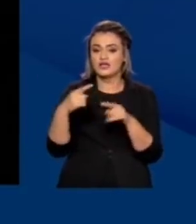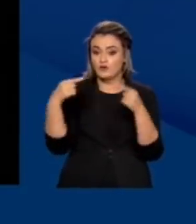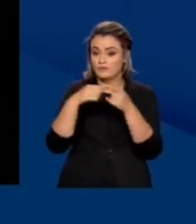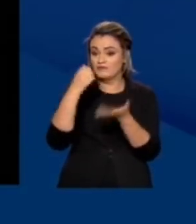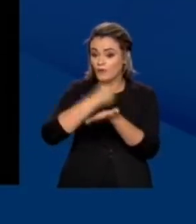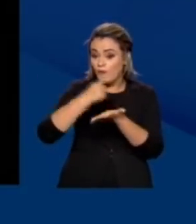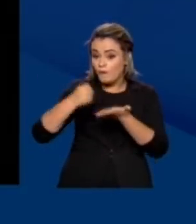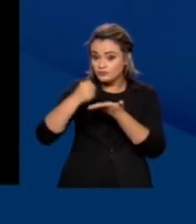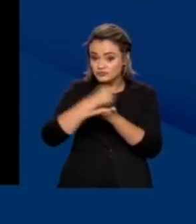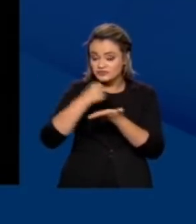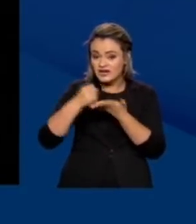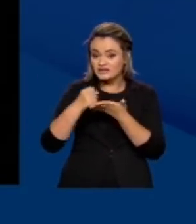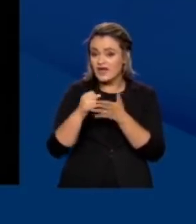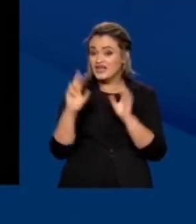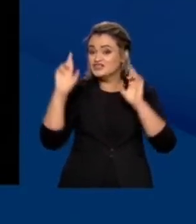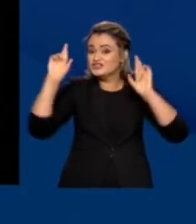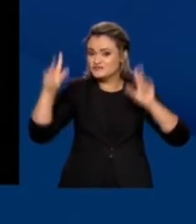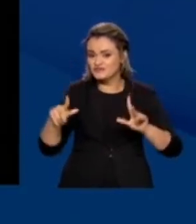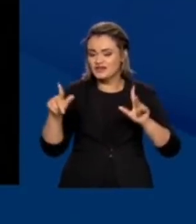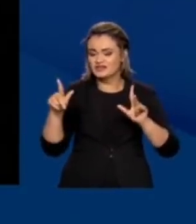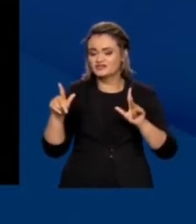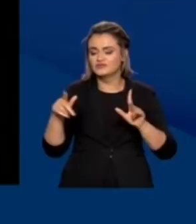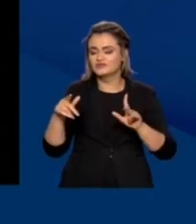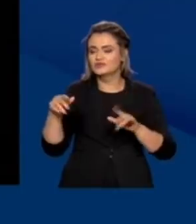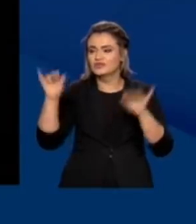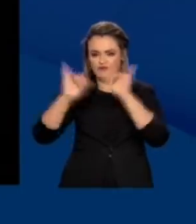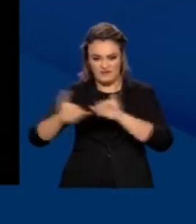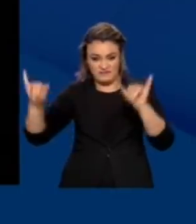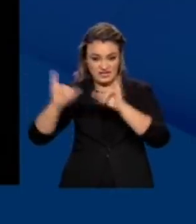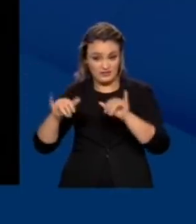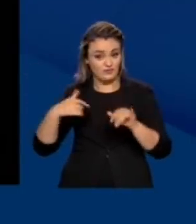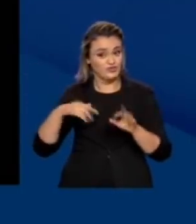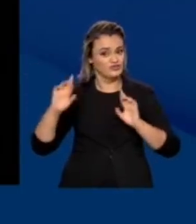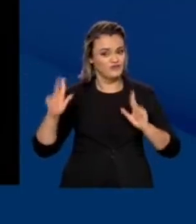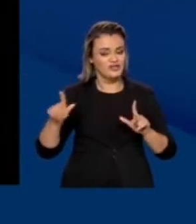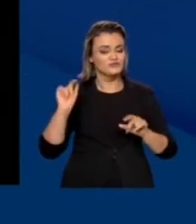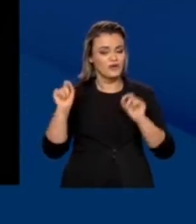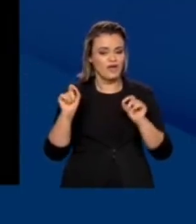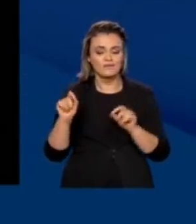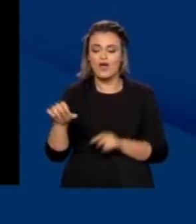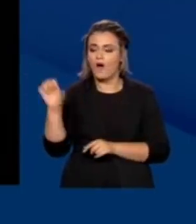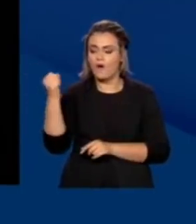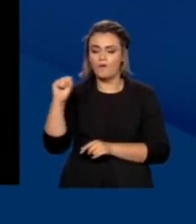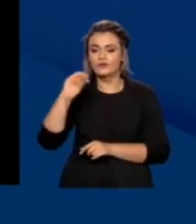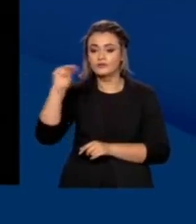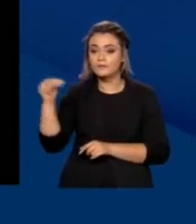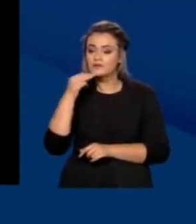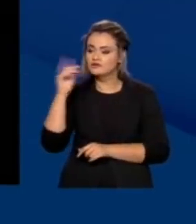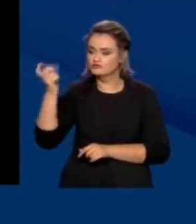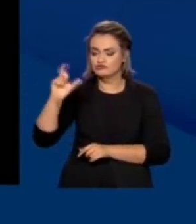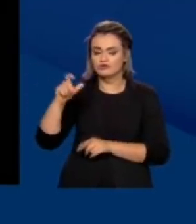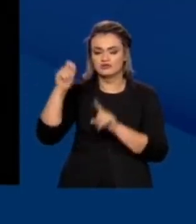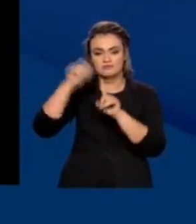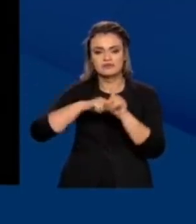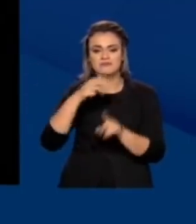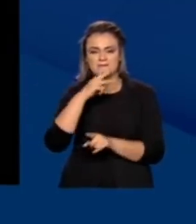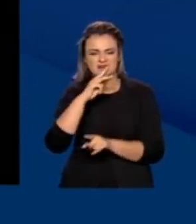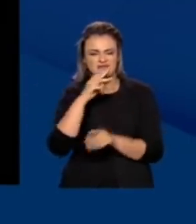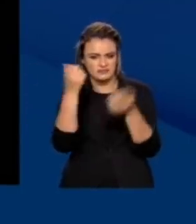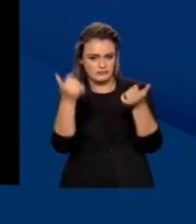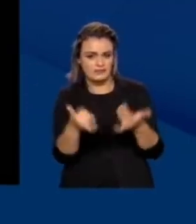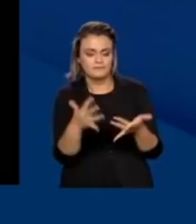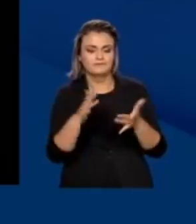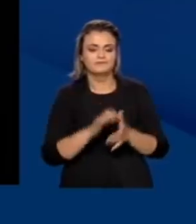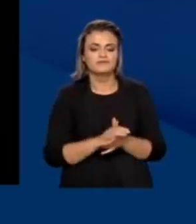contrato, diferentemente do que foi veiculado, seria de 8 milhões de doses em março. Eu vou